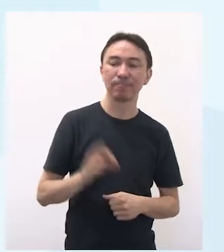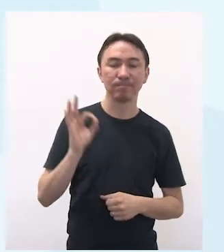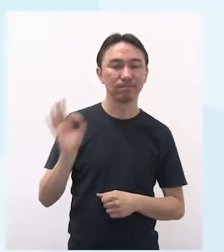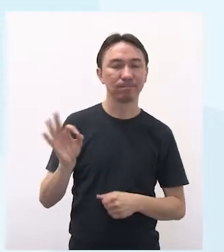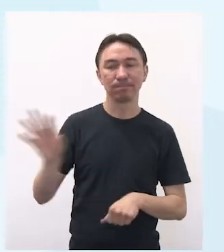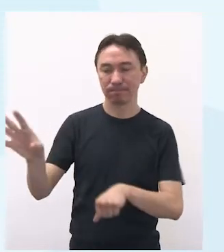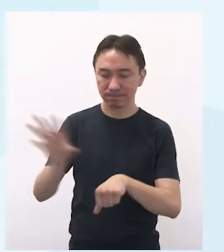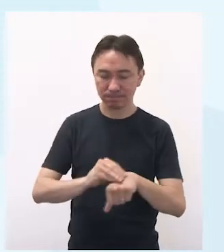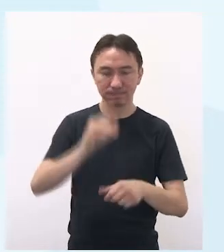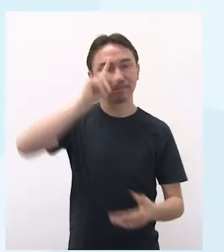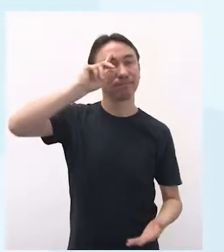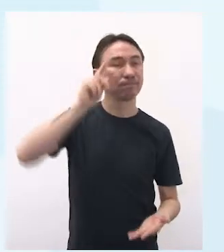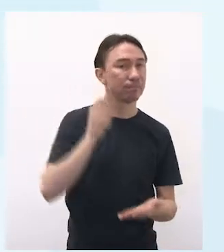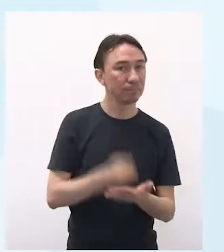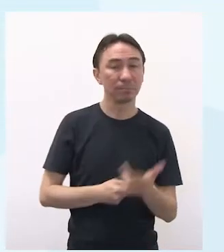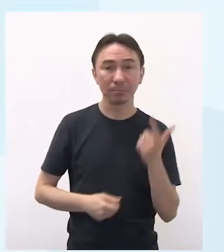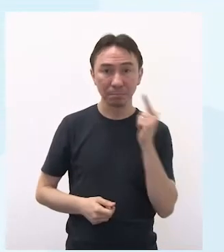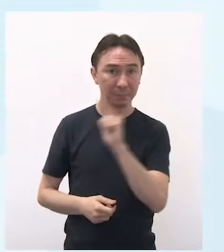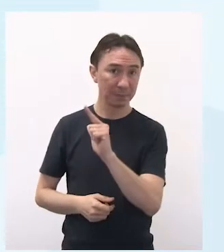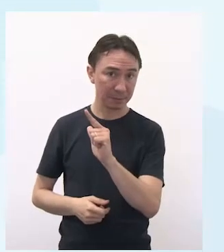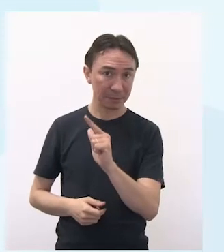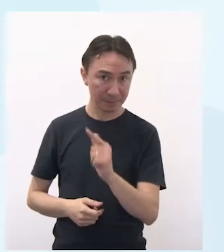O próximo, por gentileza.